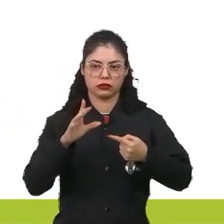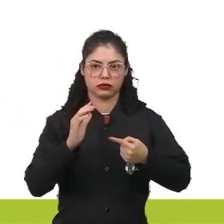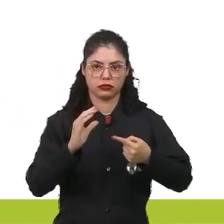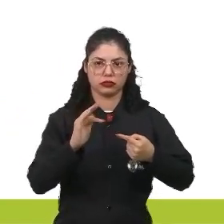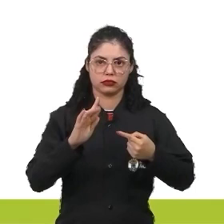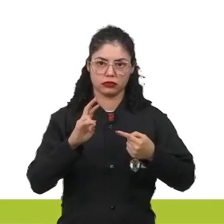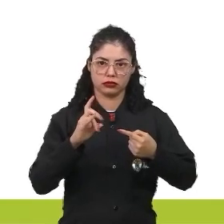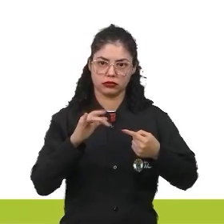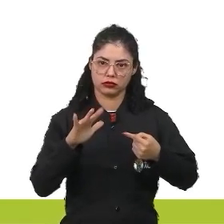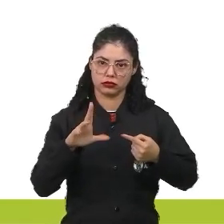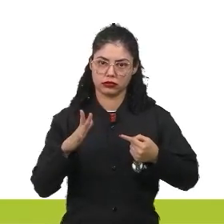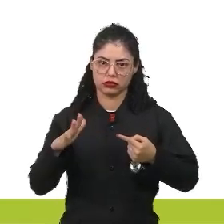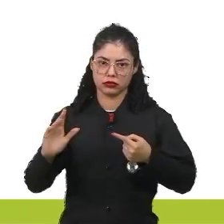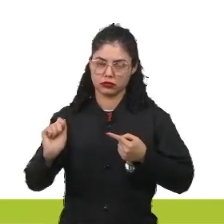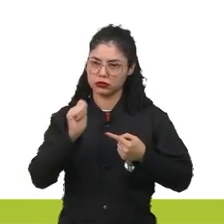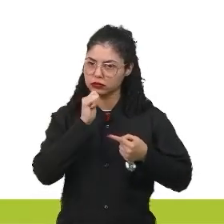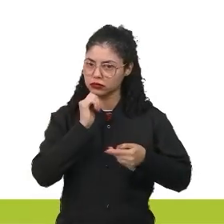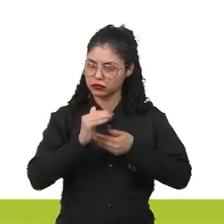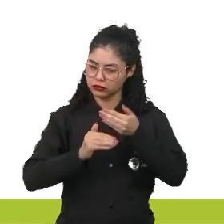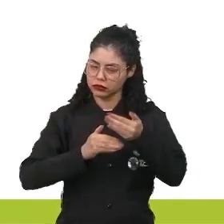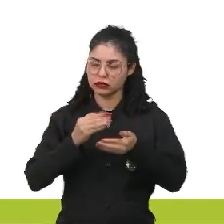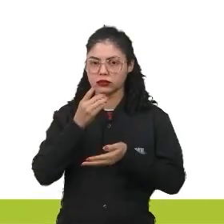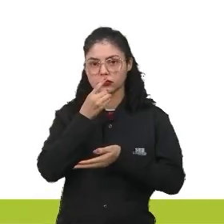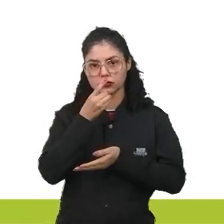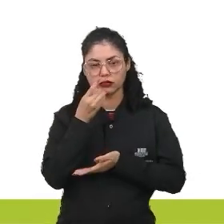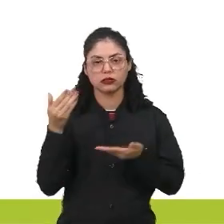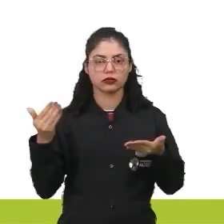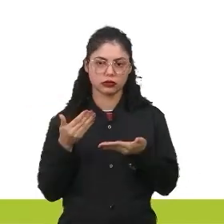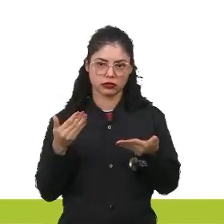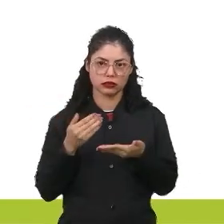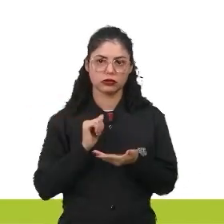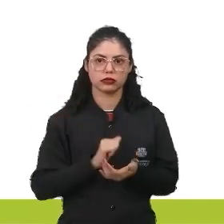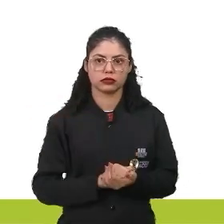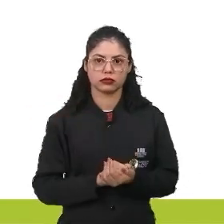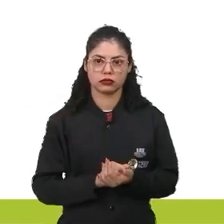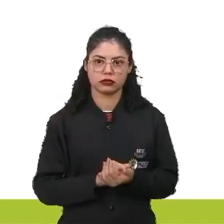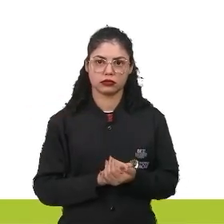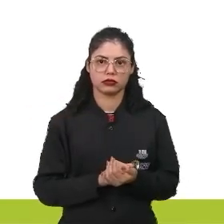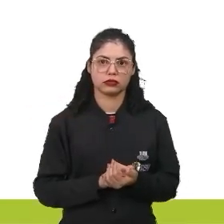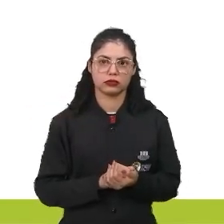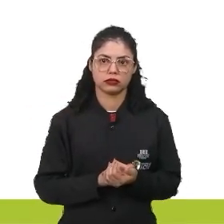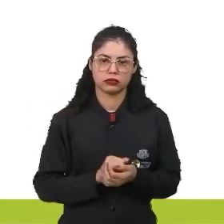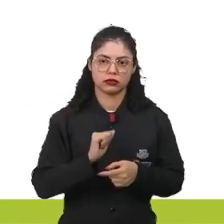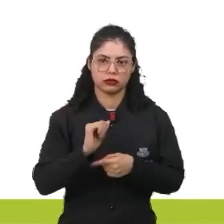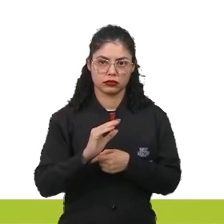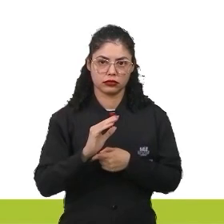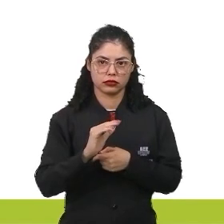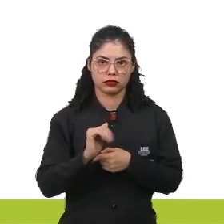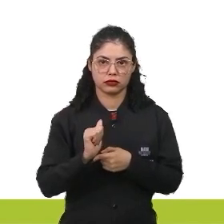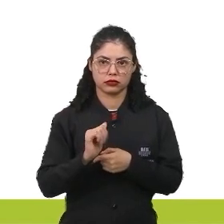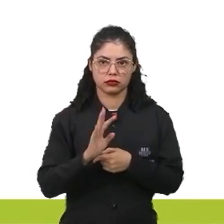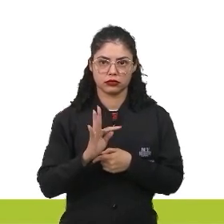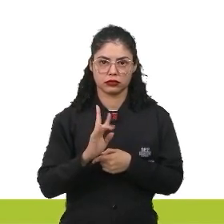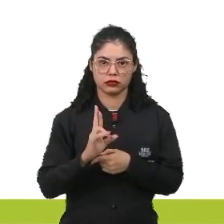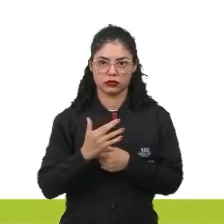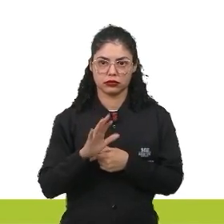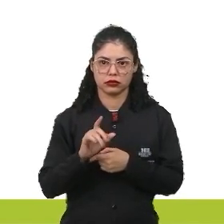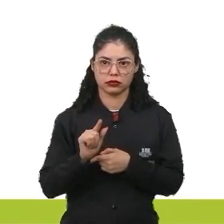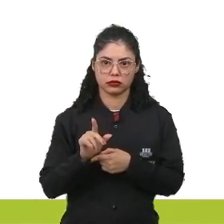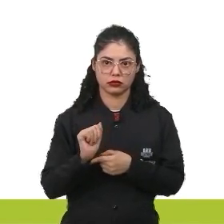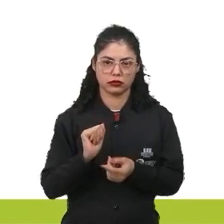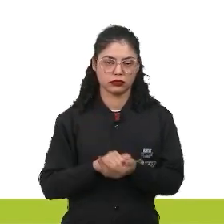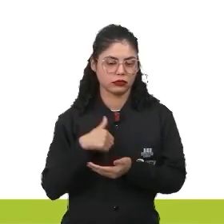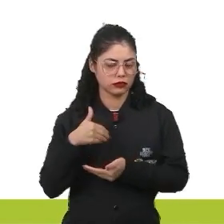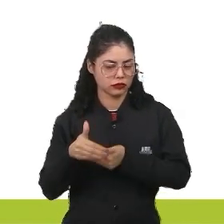bem comum e bem usual no nosso cotidiano, né? É chamado de catação. É